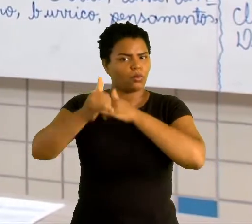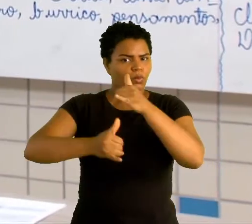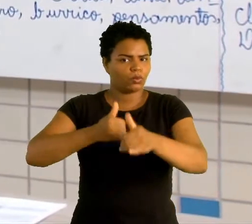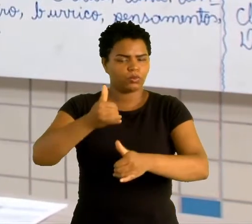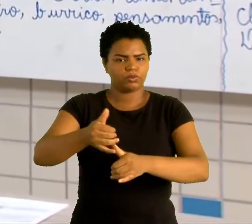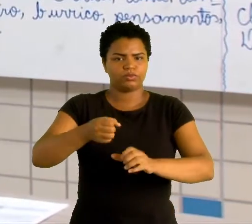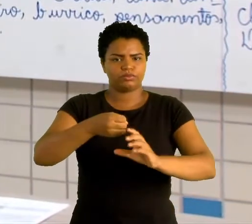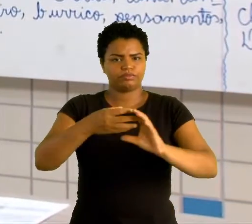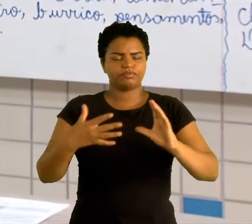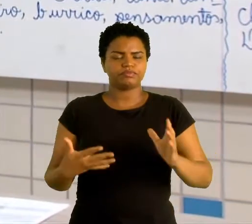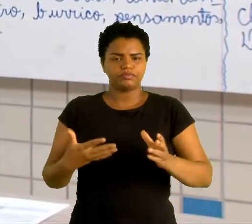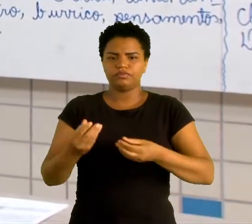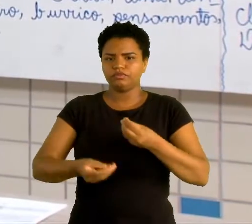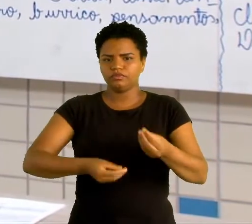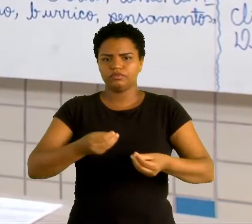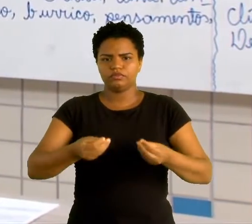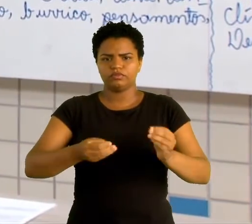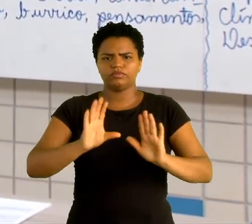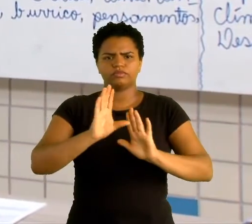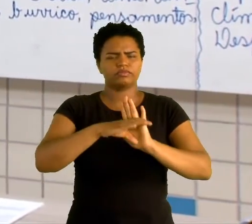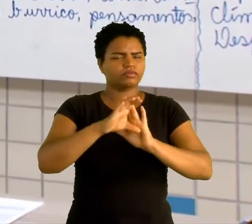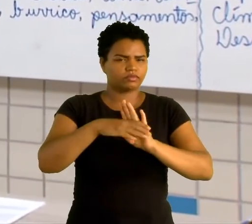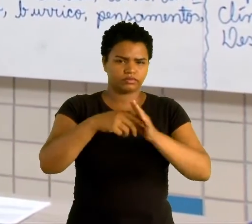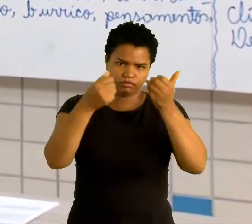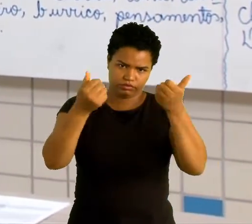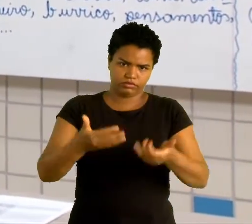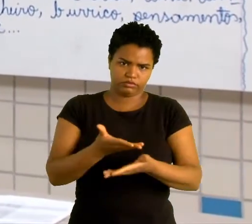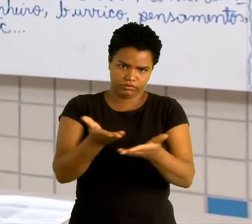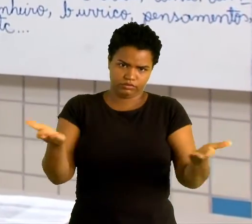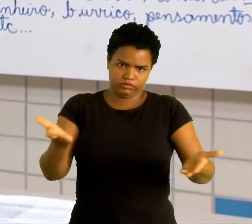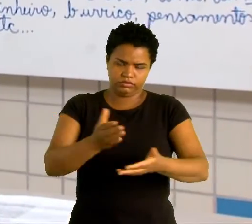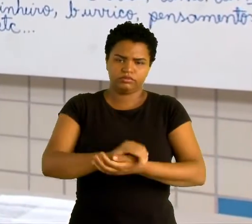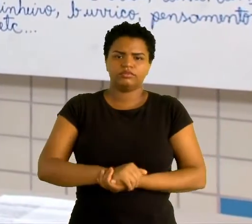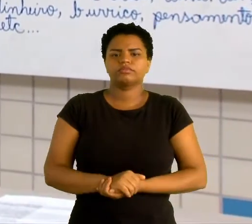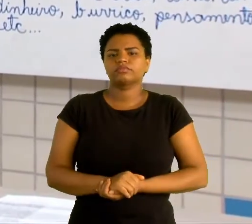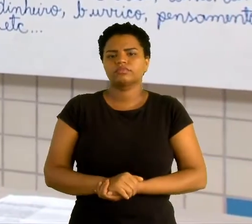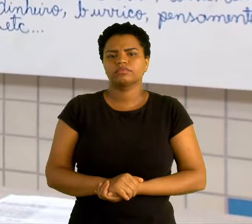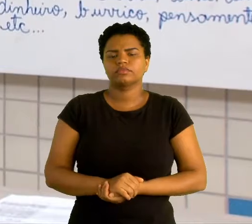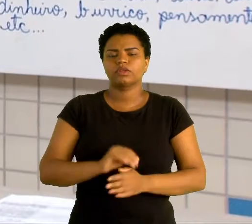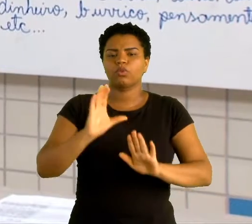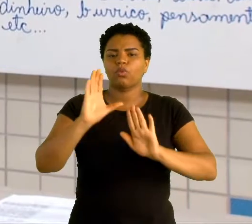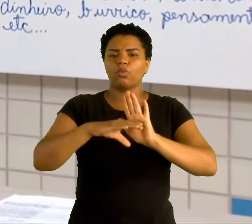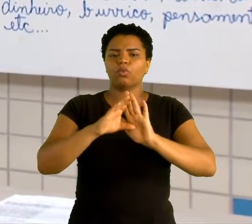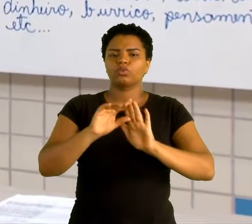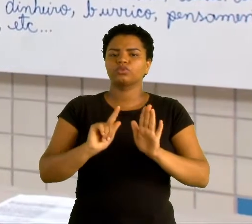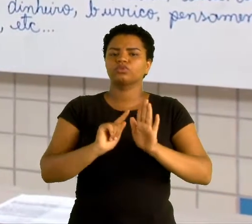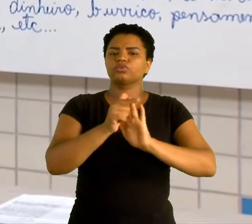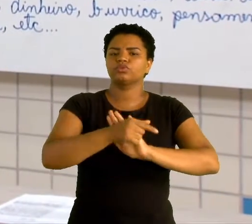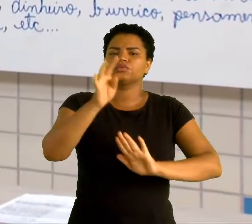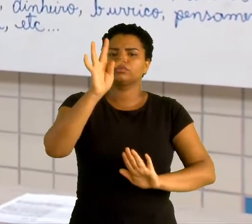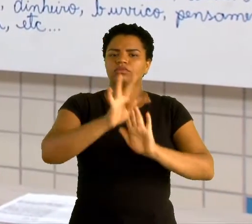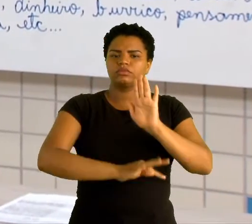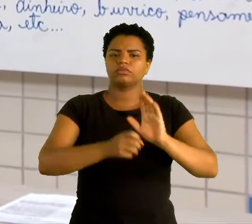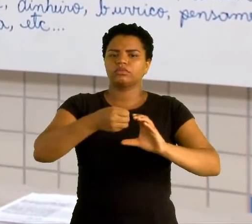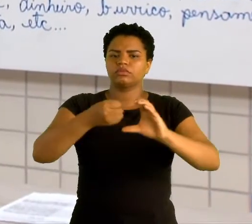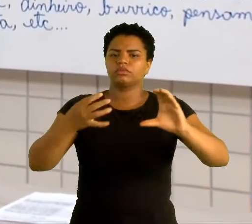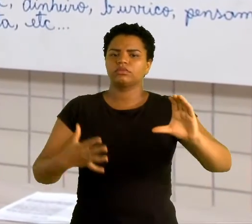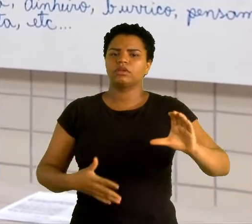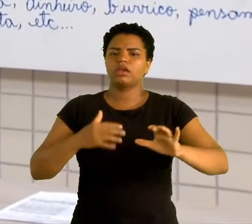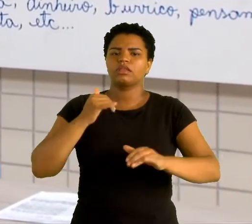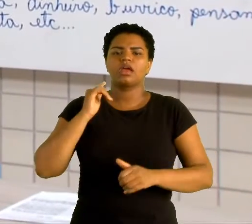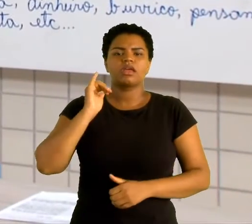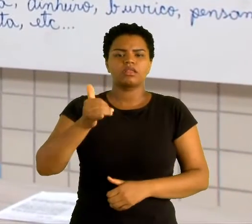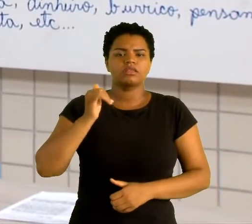né, conceituar um conto para vocês. O conto é um gênero textual caracterizado por uma